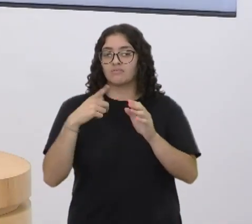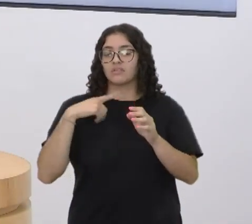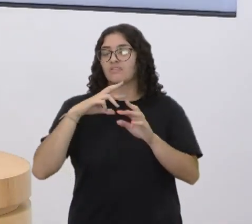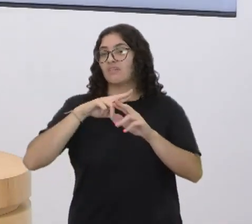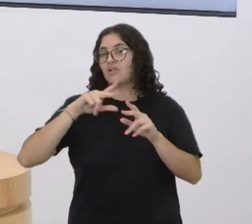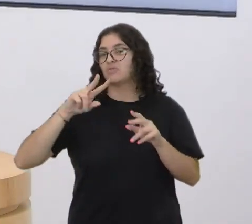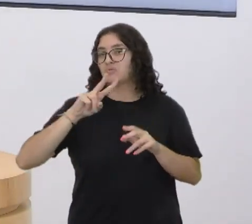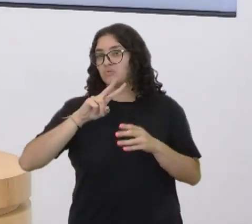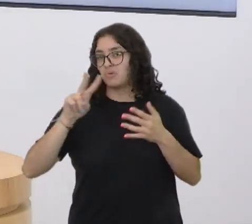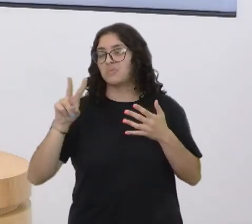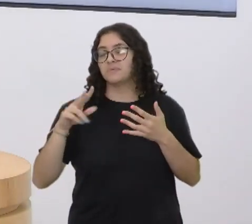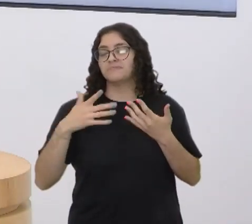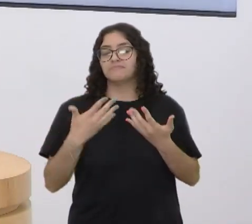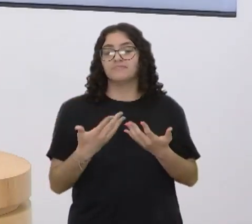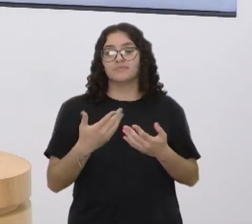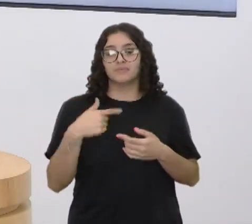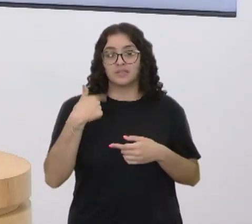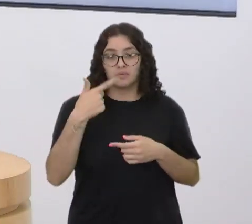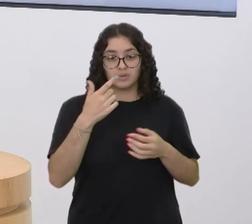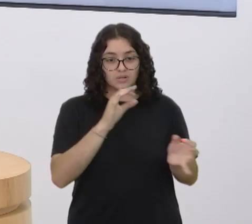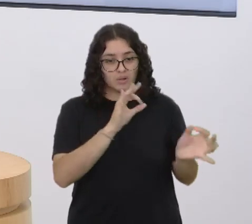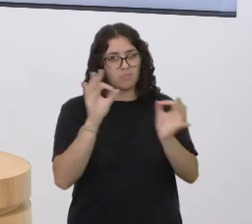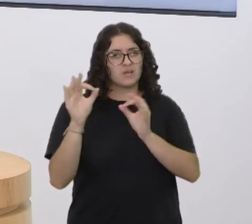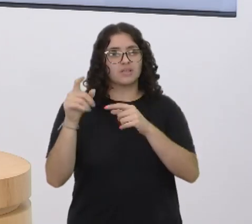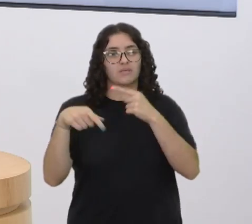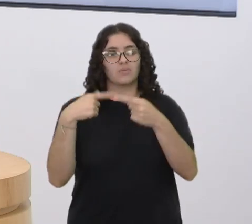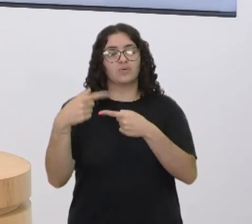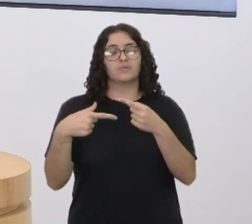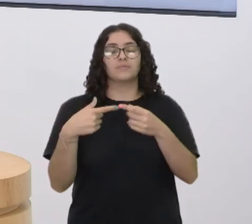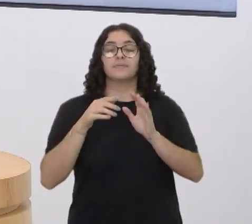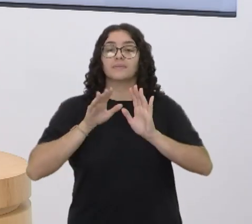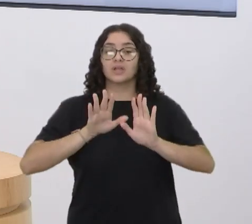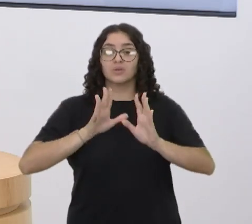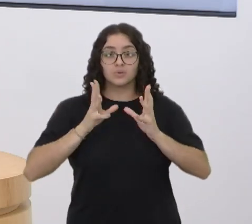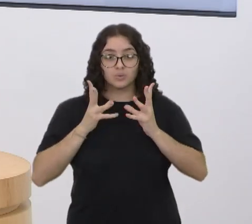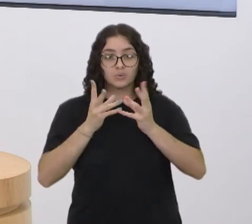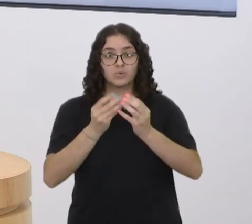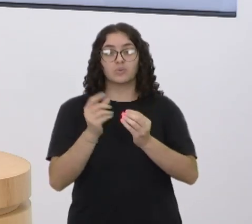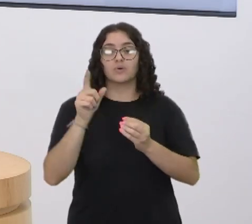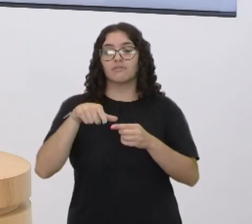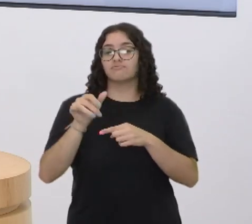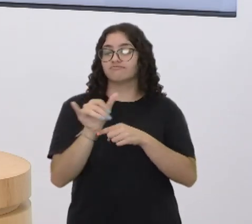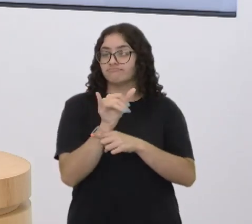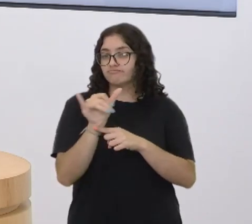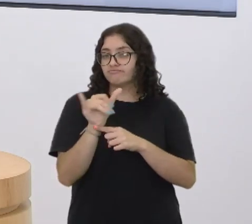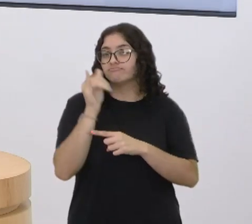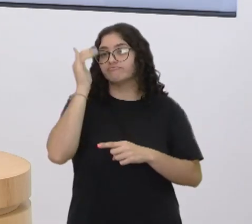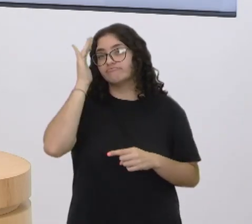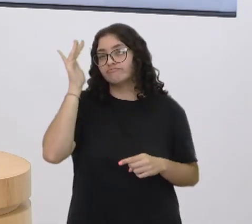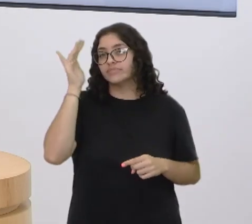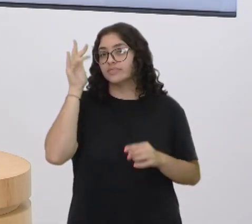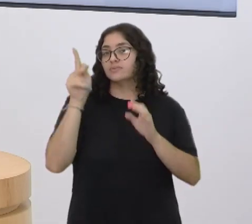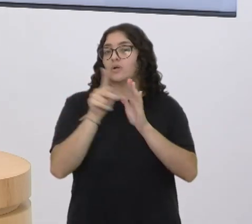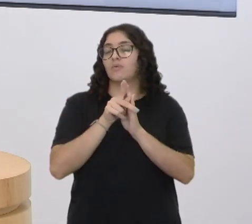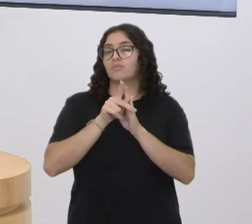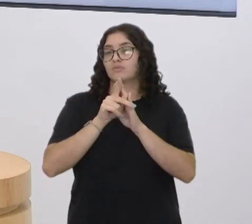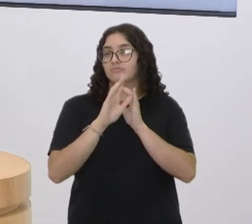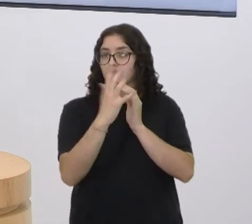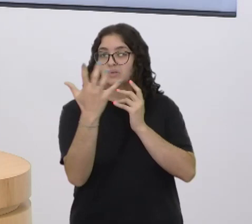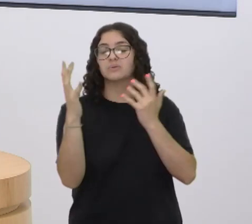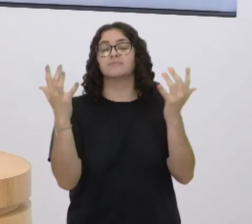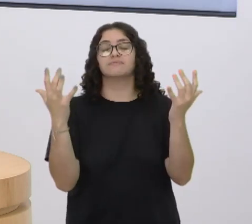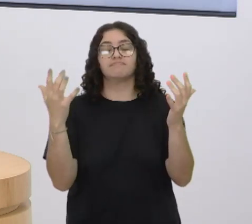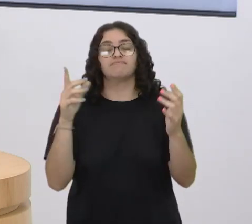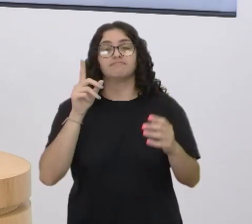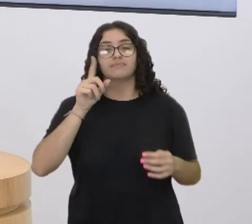sintrópica, entre várias... A gente vai ver isso ainda. Mas tudo isso são maneiras a gente, por exemplo, pensar no manejo da natureza e da terra de